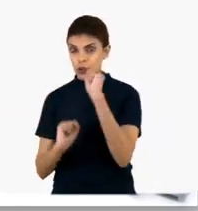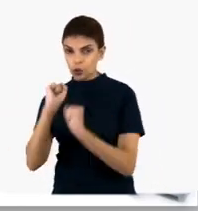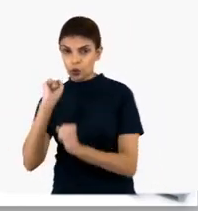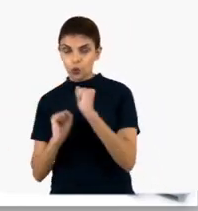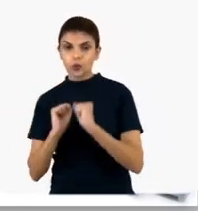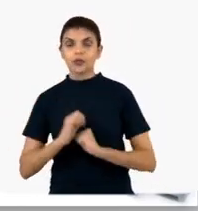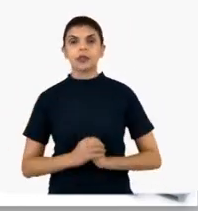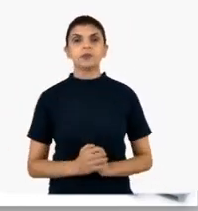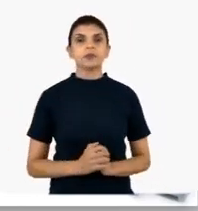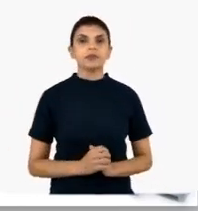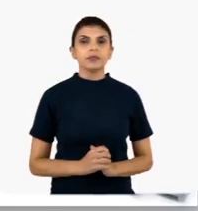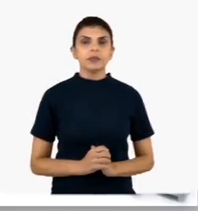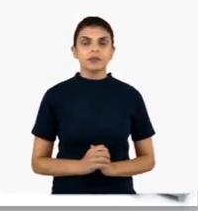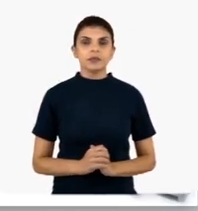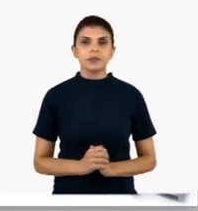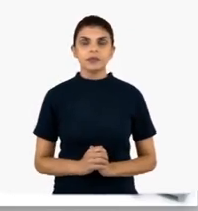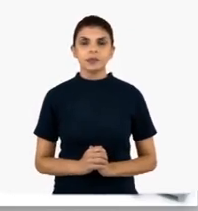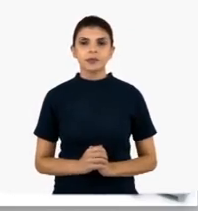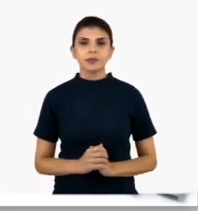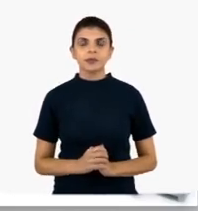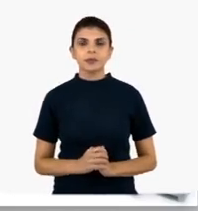indústria.